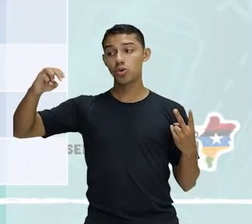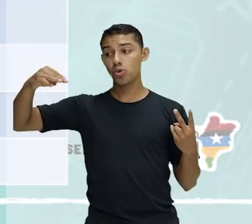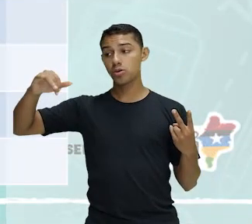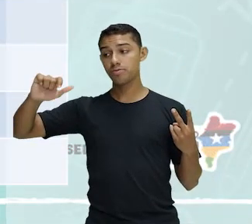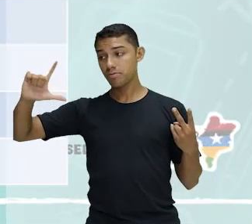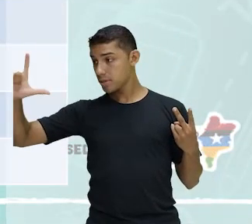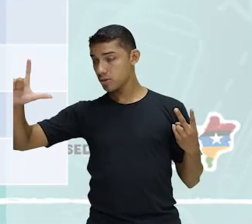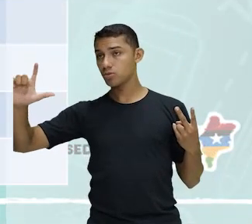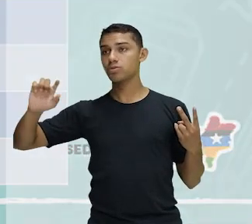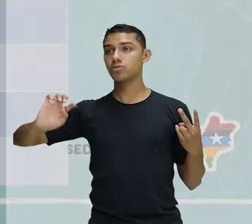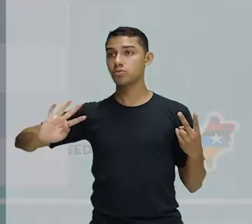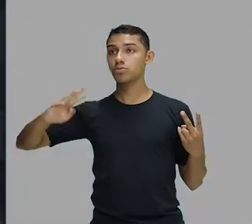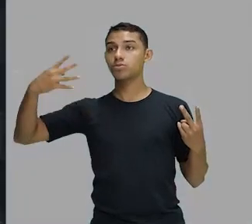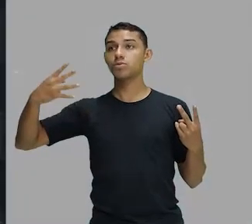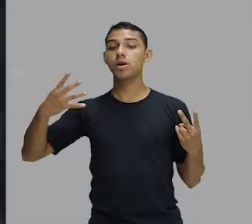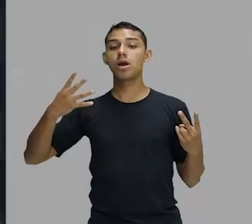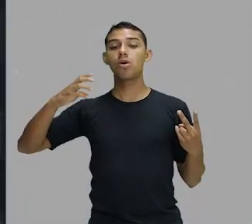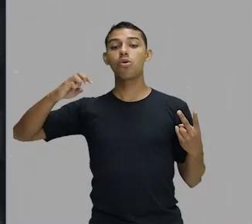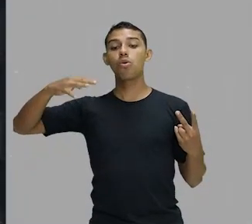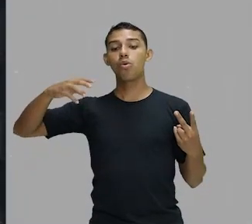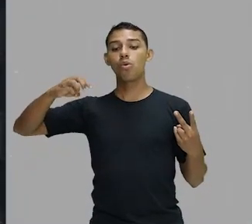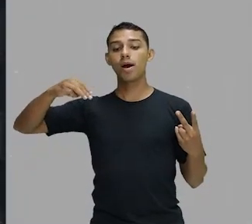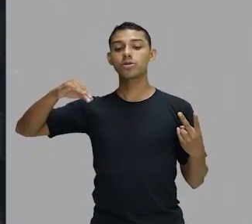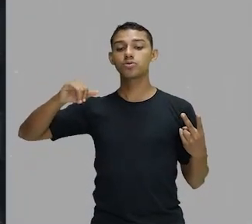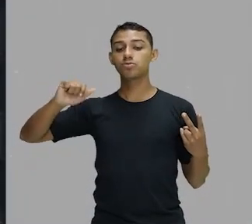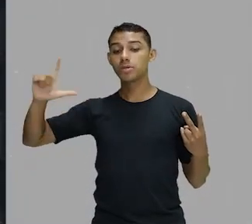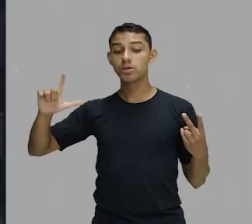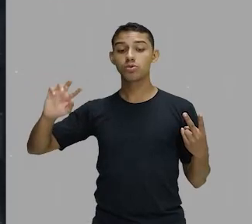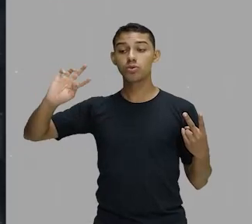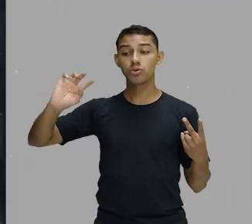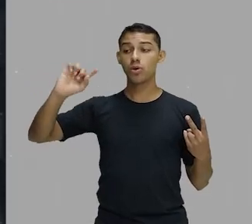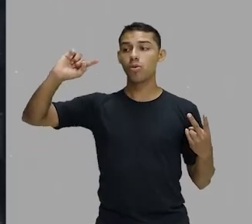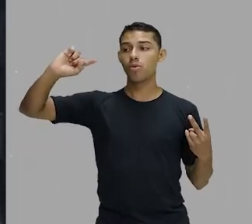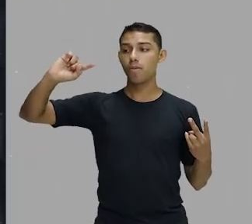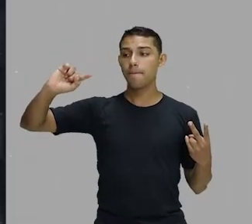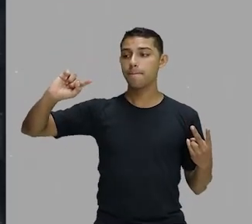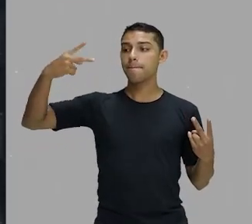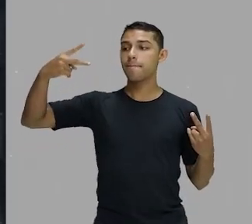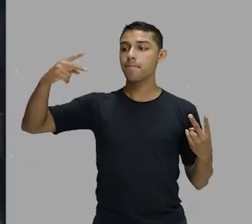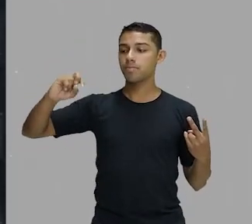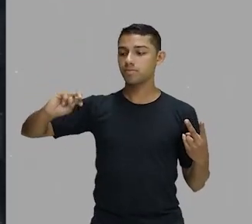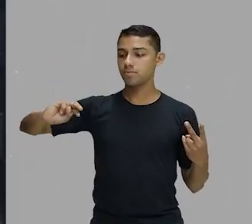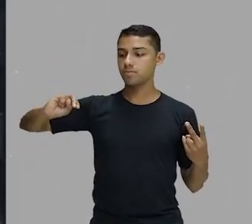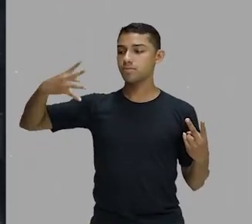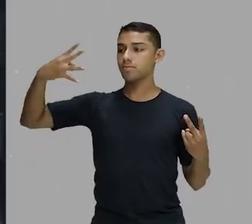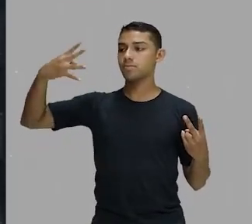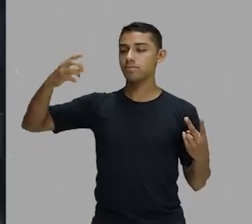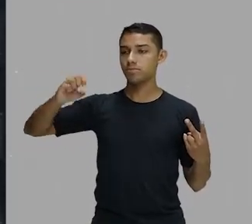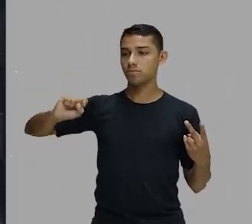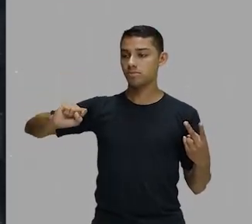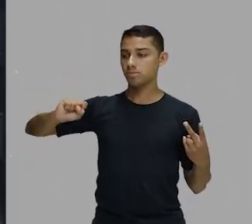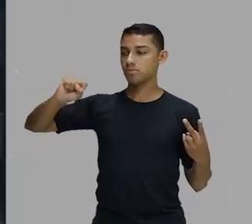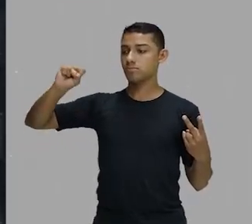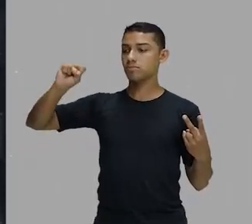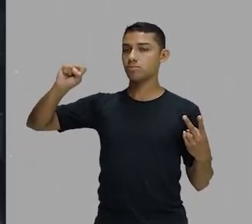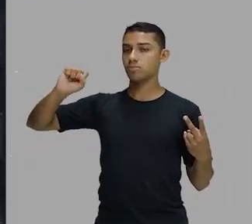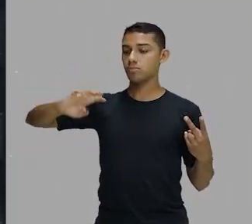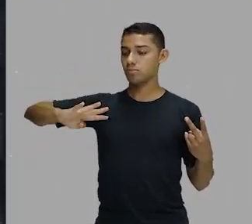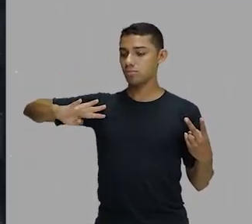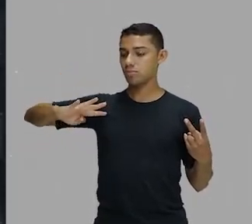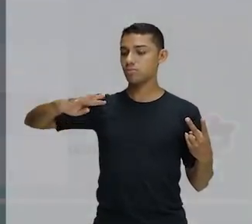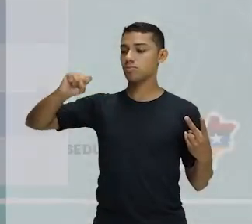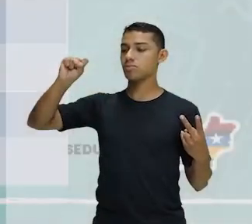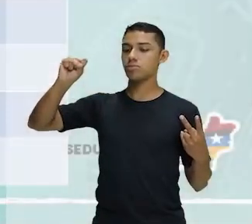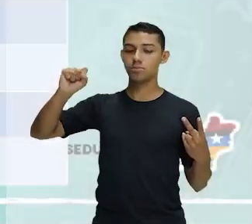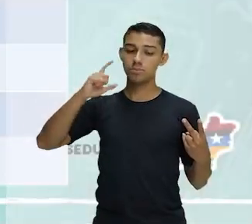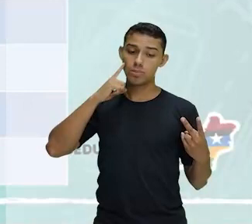voltei agora 4000 bactérias. Lembra que está dobrando. Então, se eu tinha 2000, o dobro de 2000,